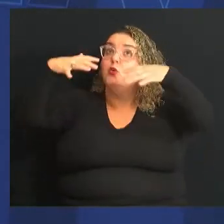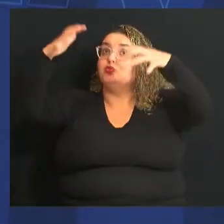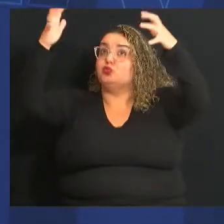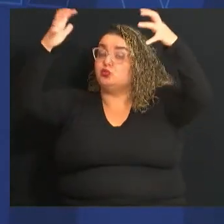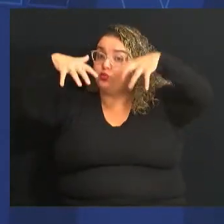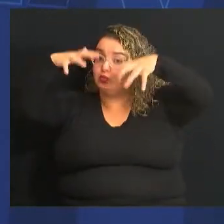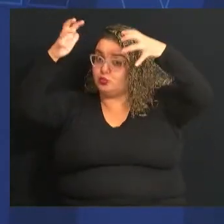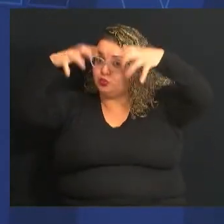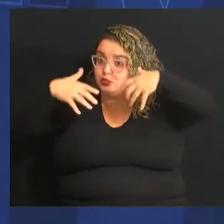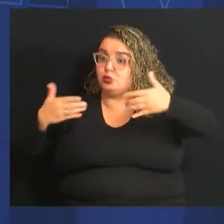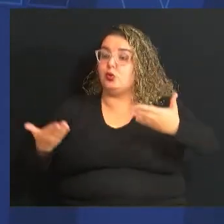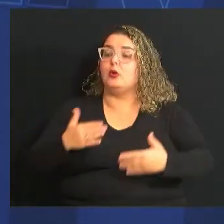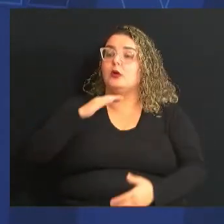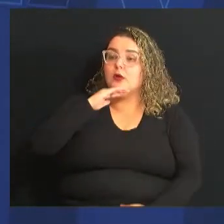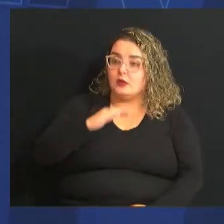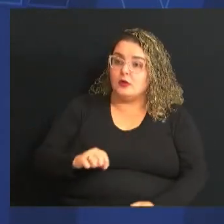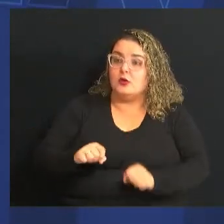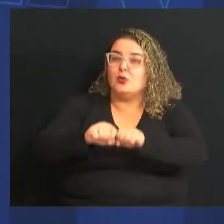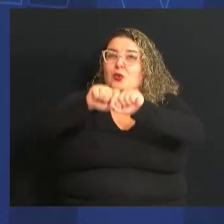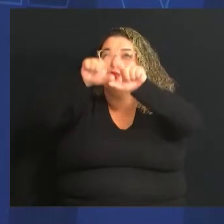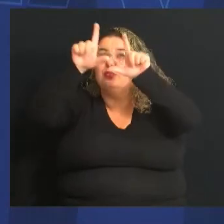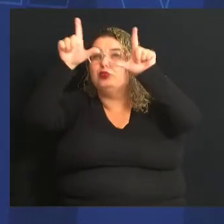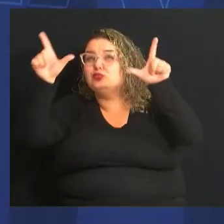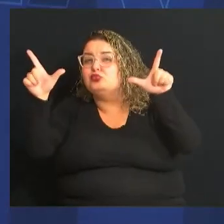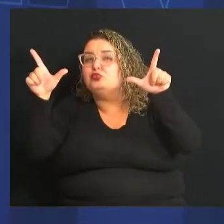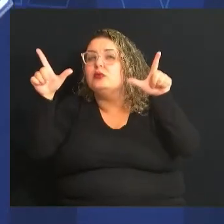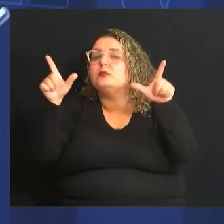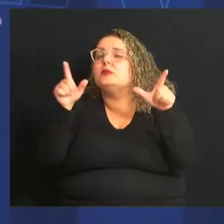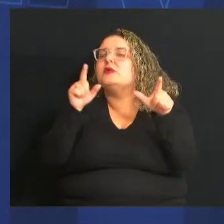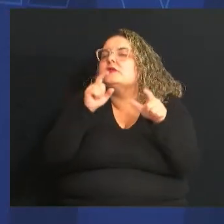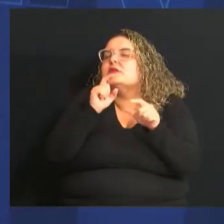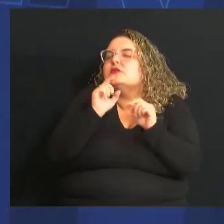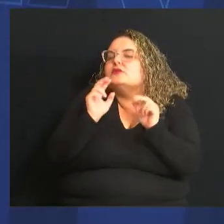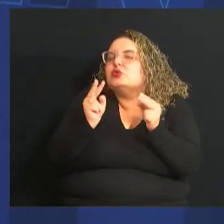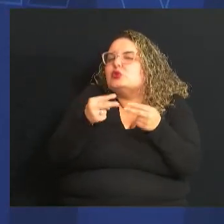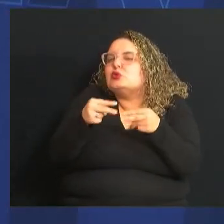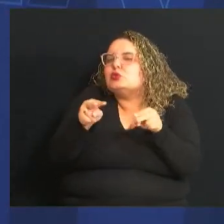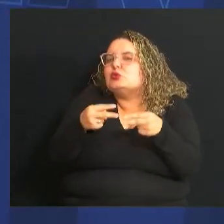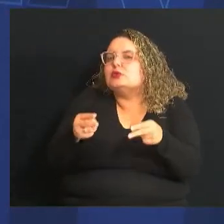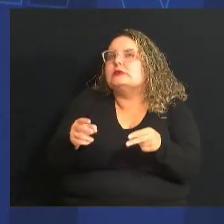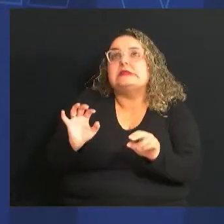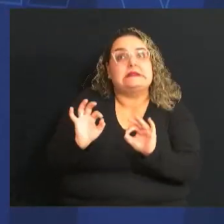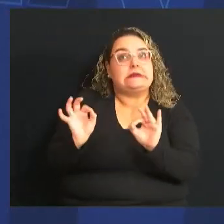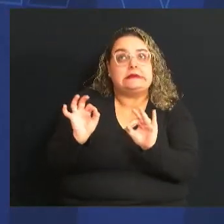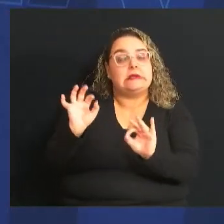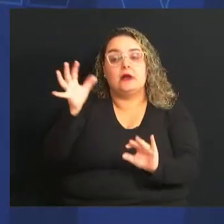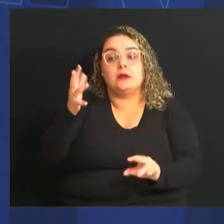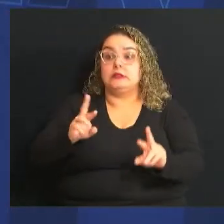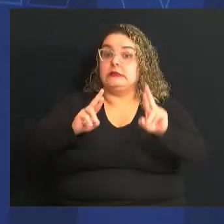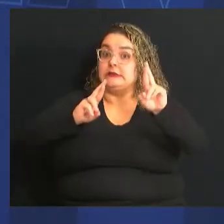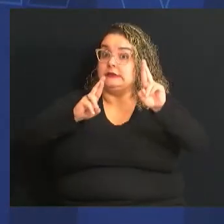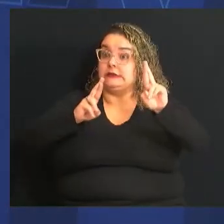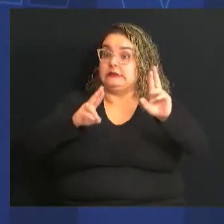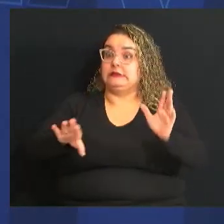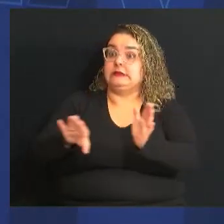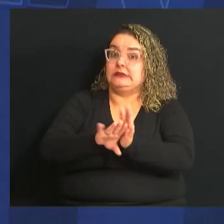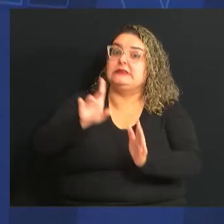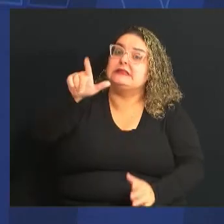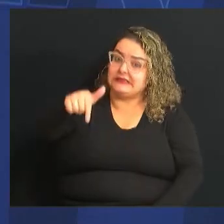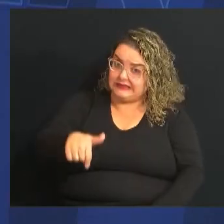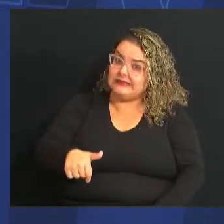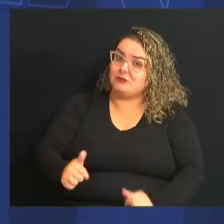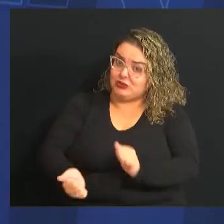todo o espaço para o pessoal poder parar, assistir na hora do jogo. A gente coloca um salgadinho, uma pipoca, vuvuzela, para o pessoal se divertir na hora do jogo.